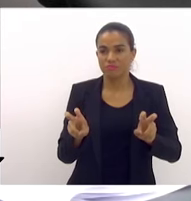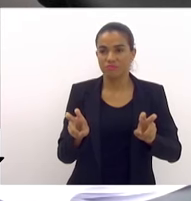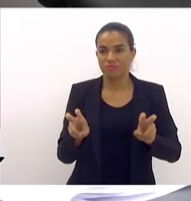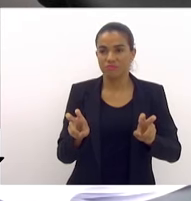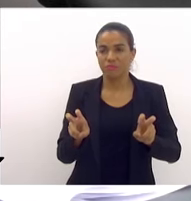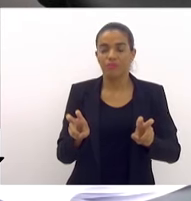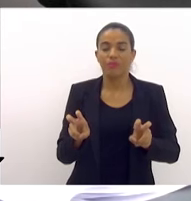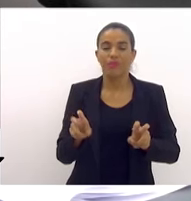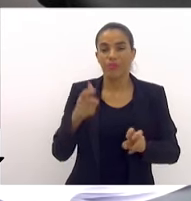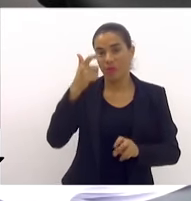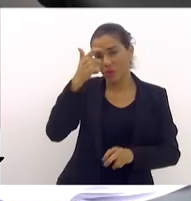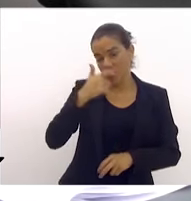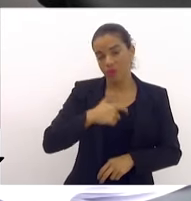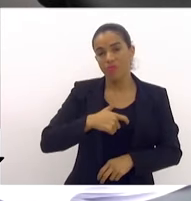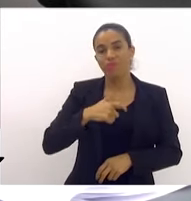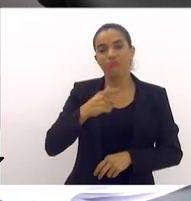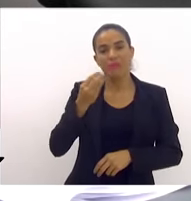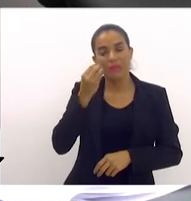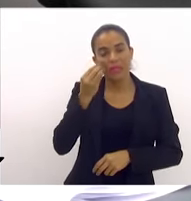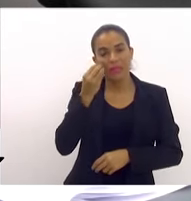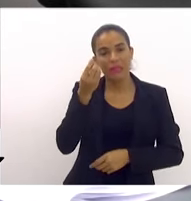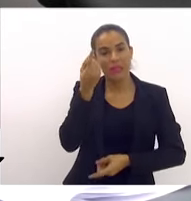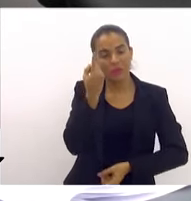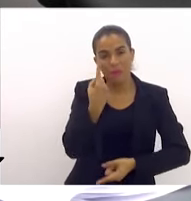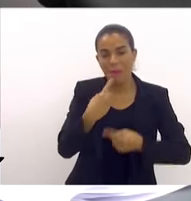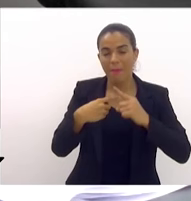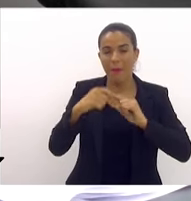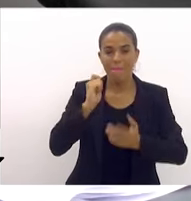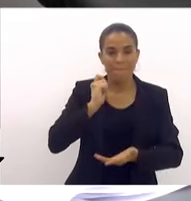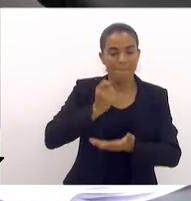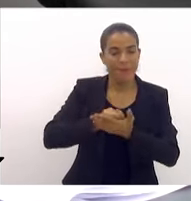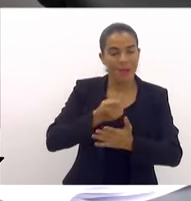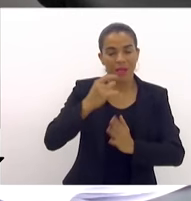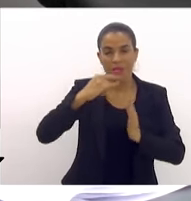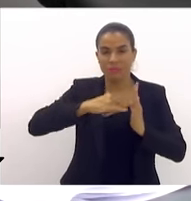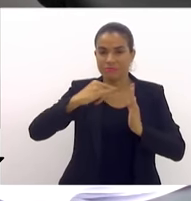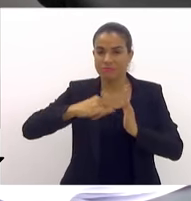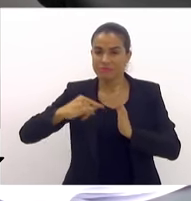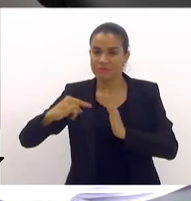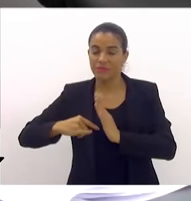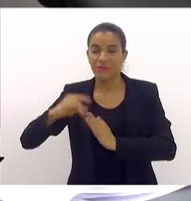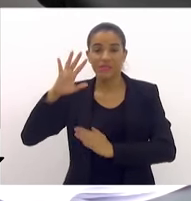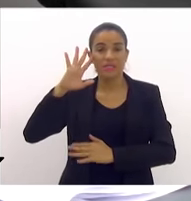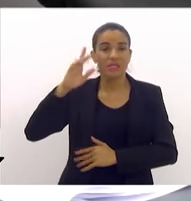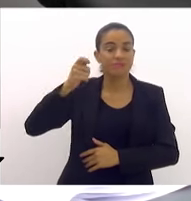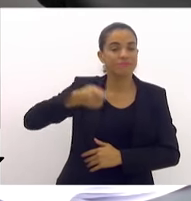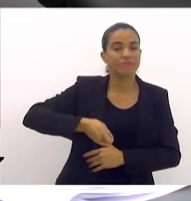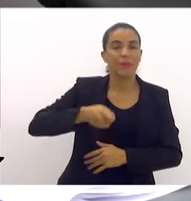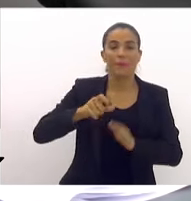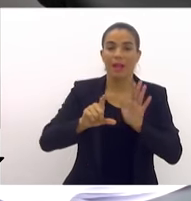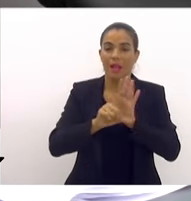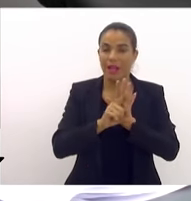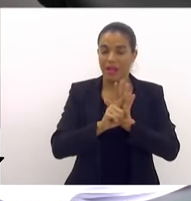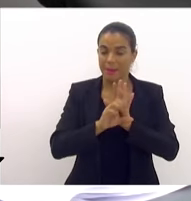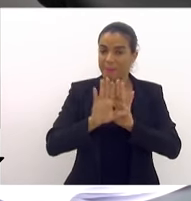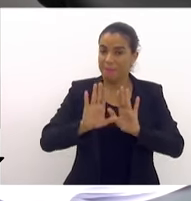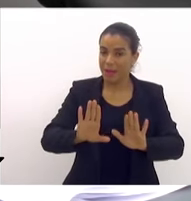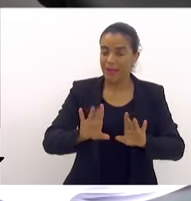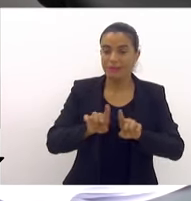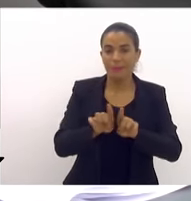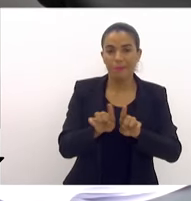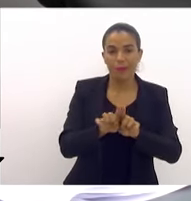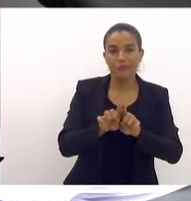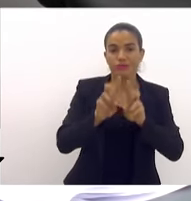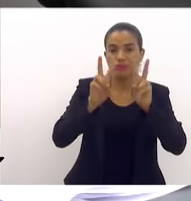do devedor em recuperação judicial será disciplinado pela presente lei, observando no que